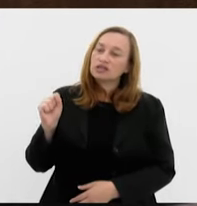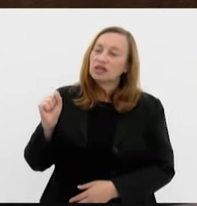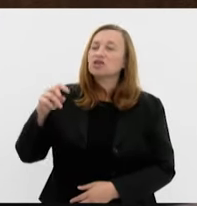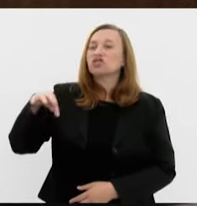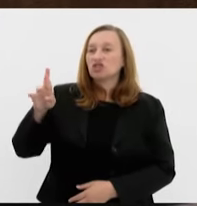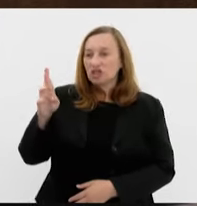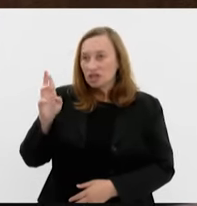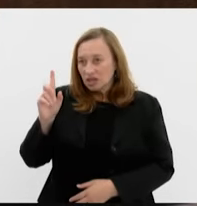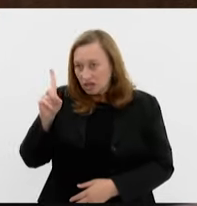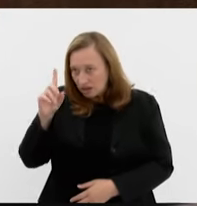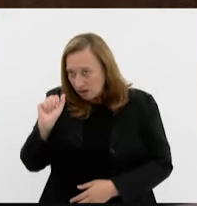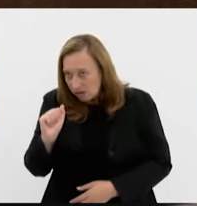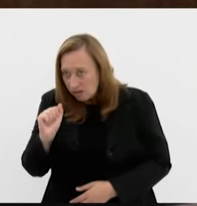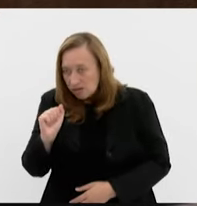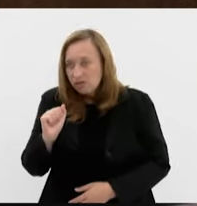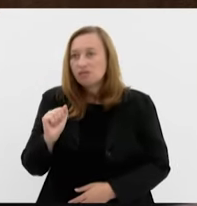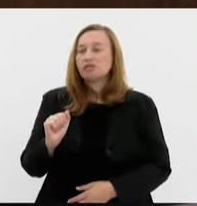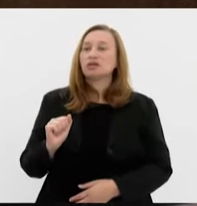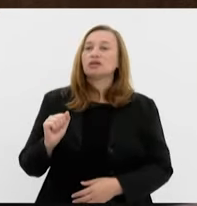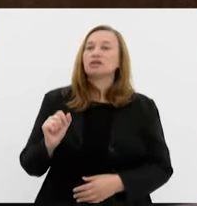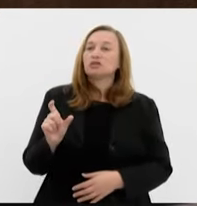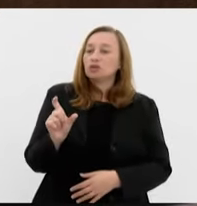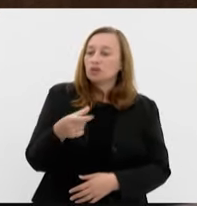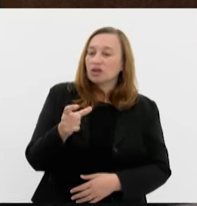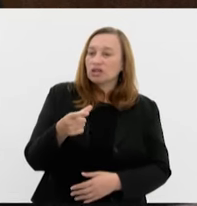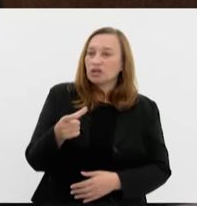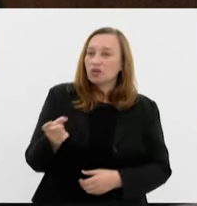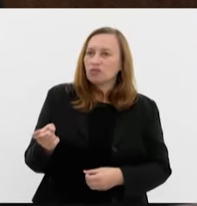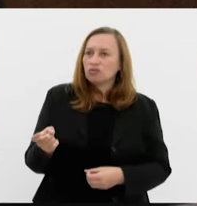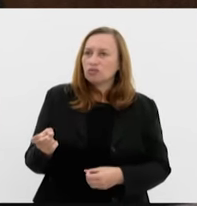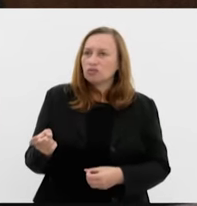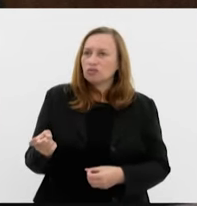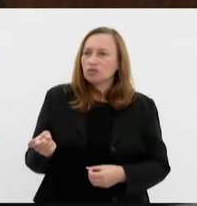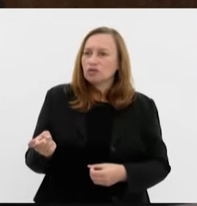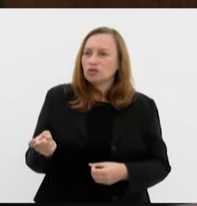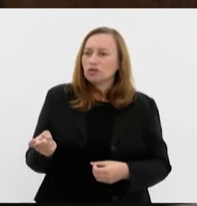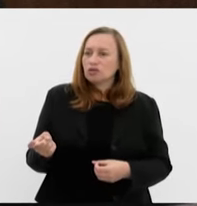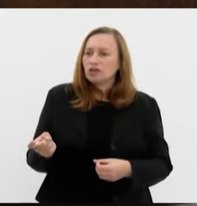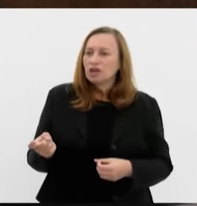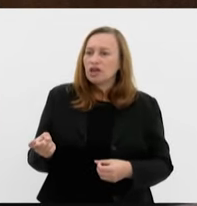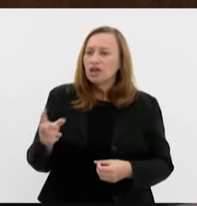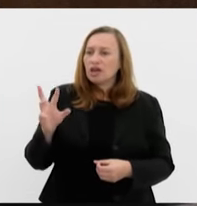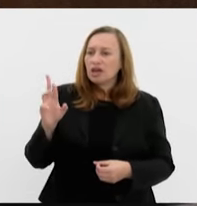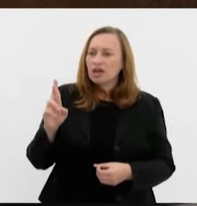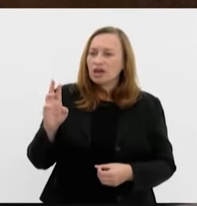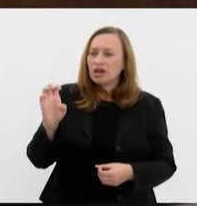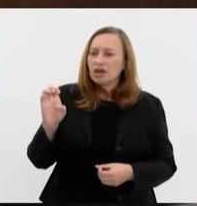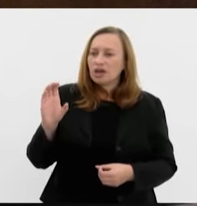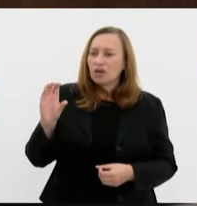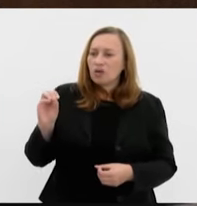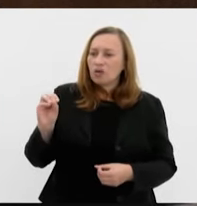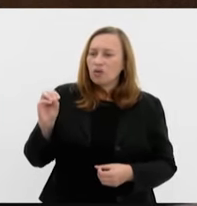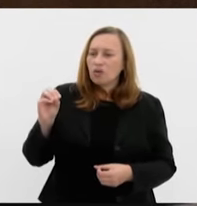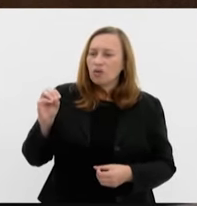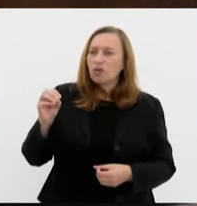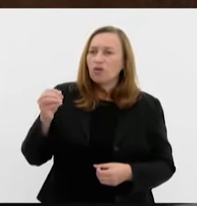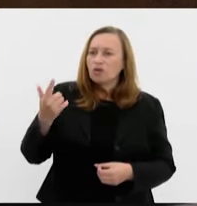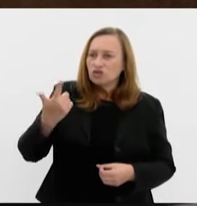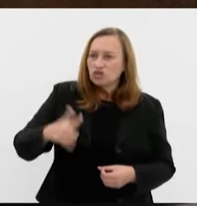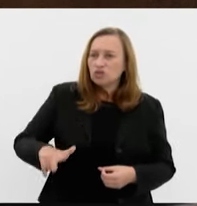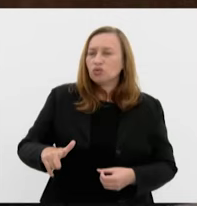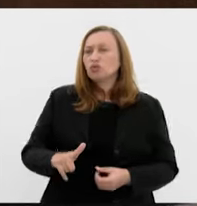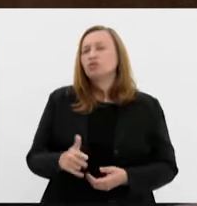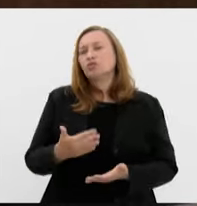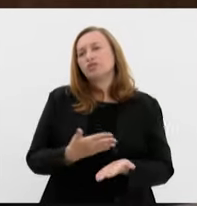questão do cartão recomeçar que a população na realidade já passou um bom tempo está aguardando ela falou